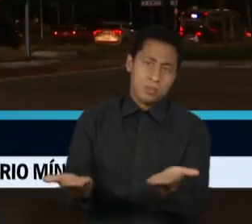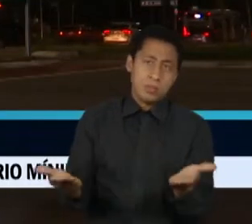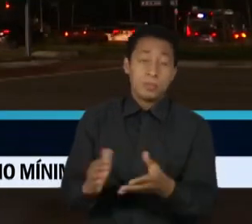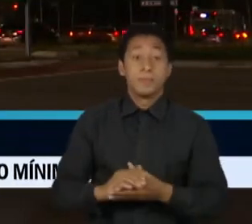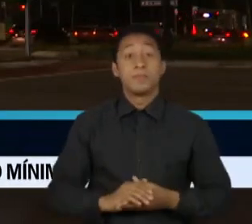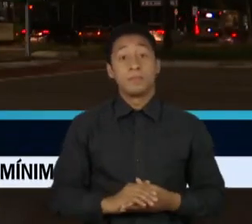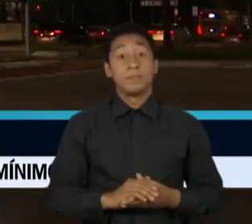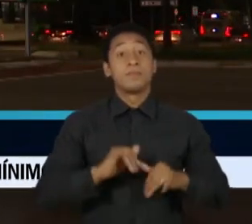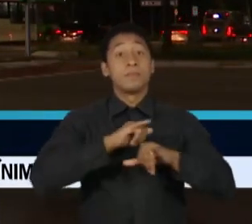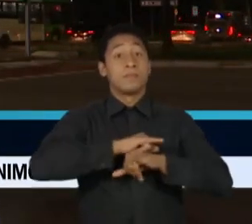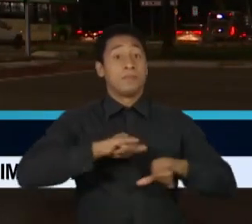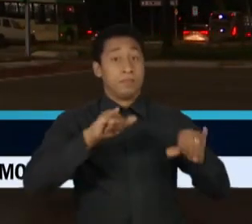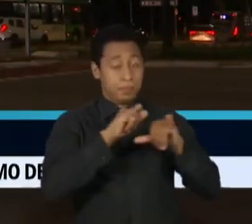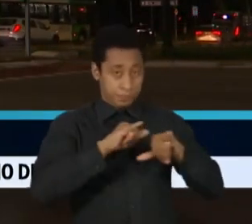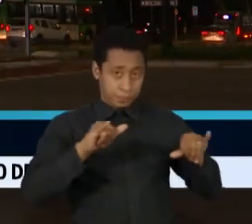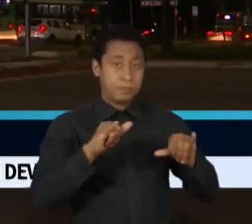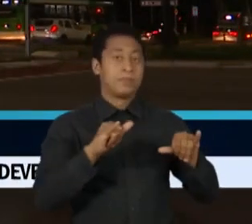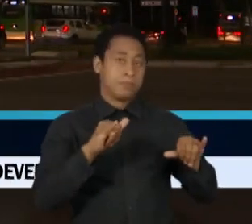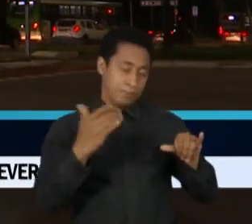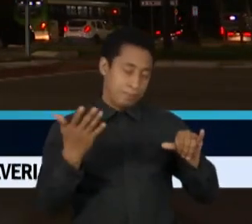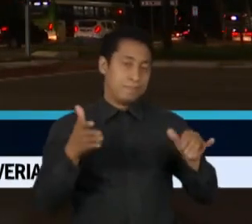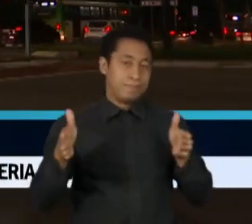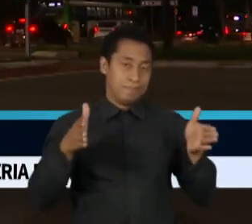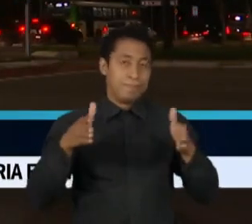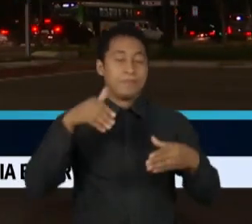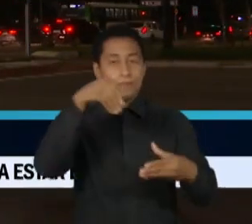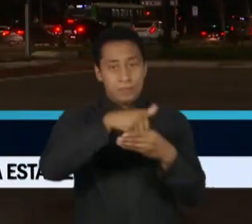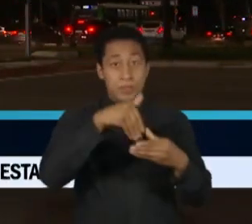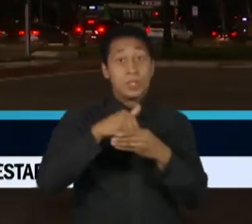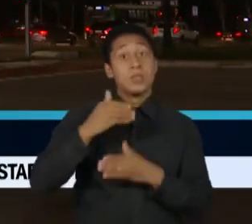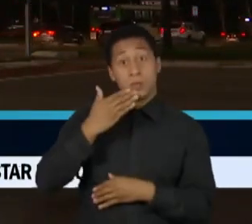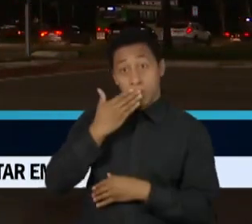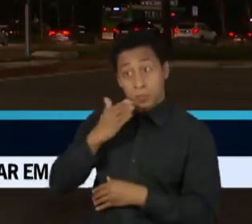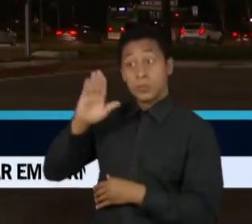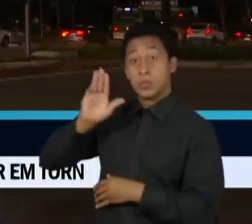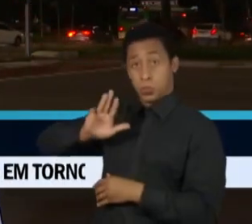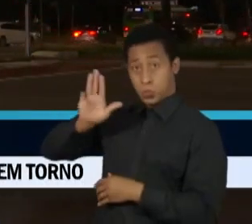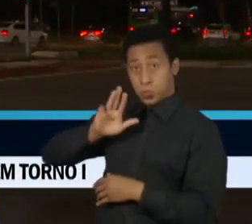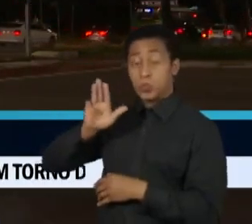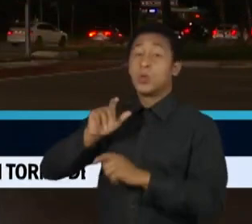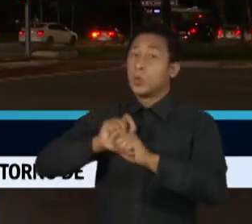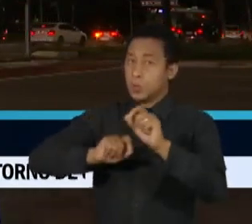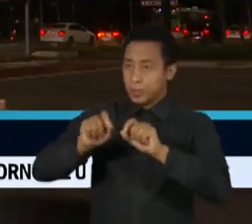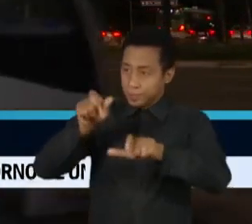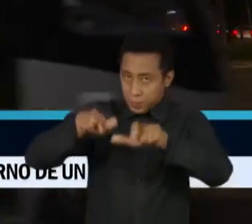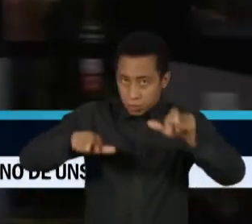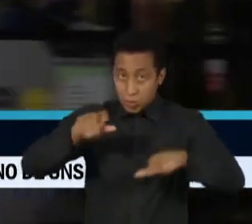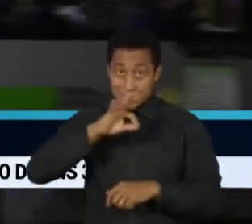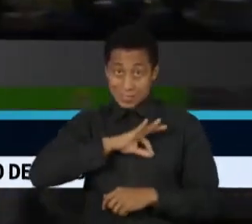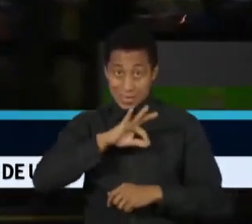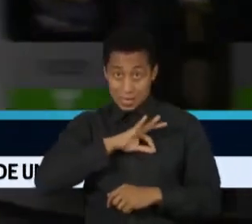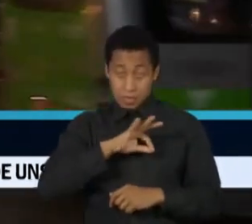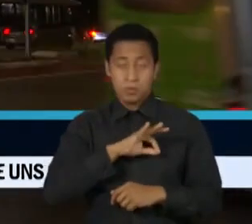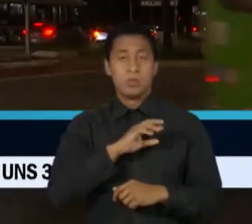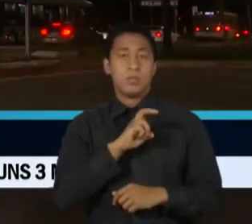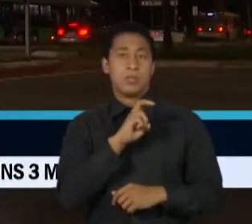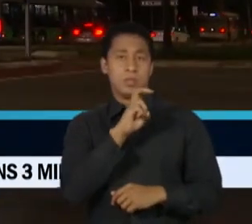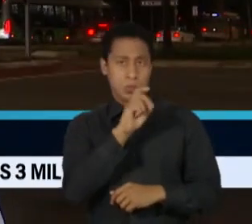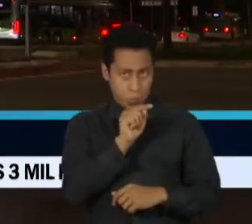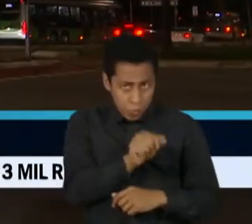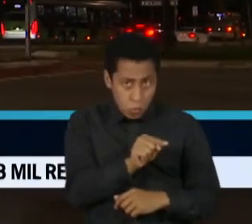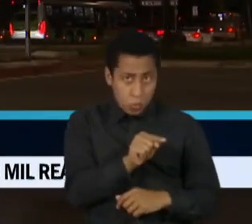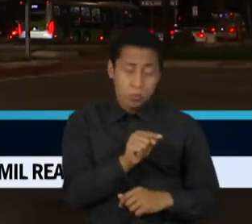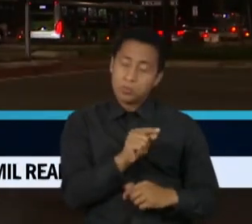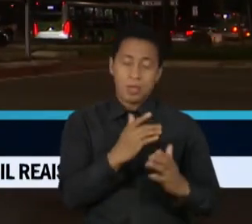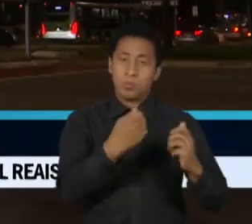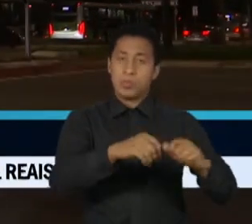campanha eleitoral, o então candidato Luiz Inácio Lula da Silva prometeu isenção do IR para quem recebe até R$ 5.000. Mas a